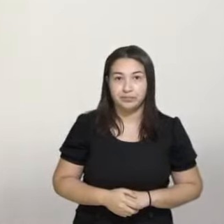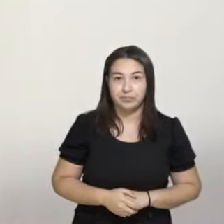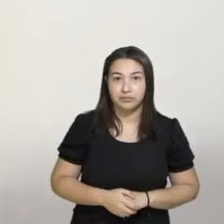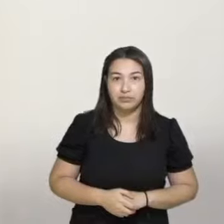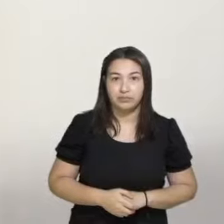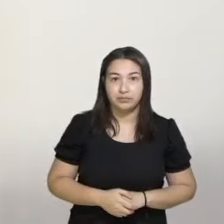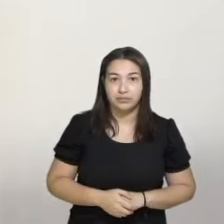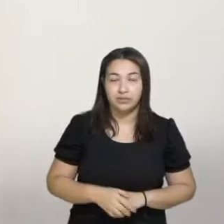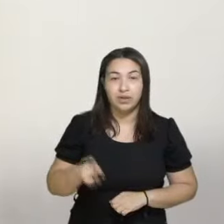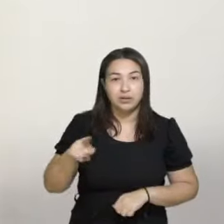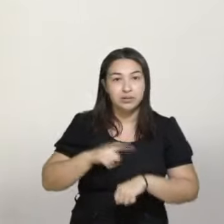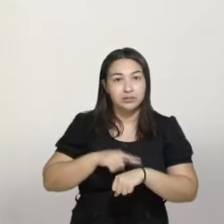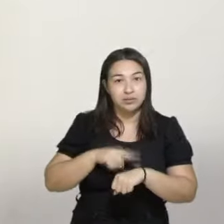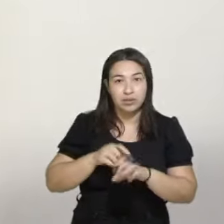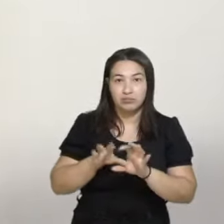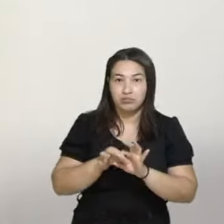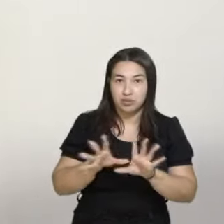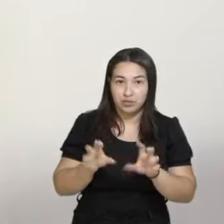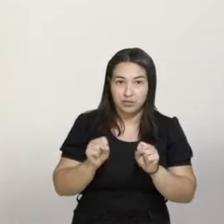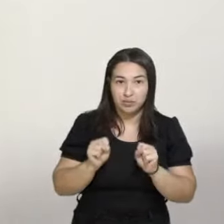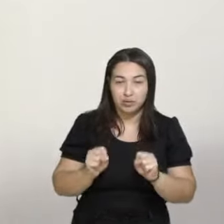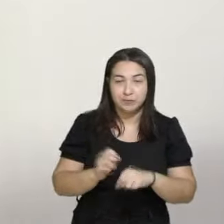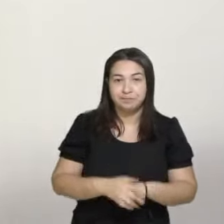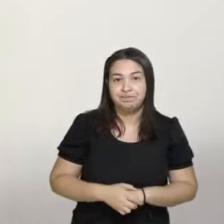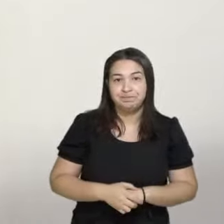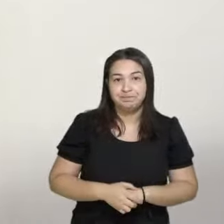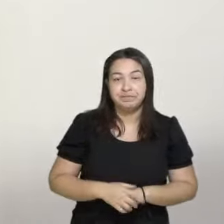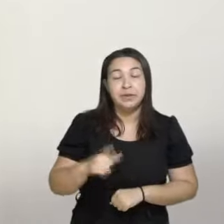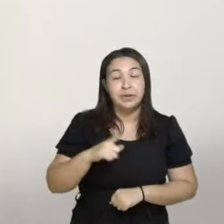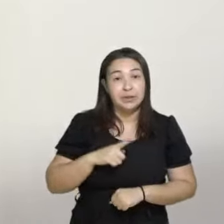Vossa Excelência tem o tempo regimental, deputado. Obrigado. Tivesse garantido